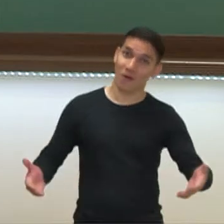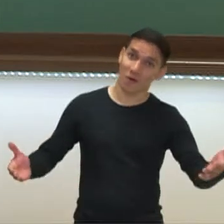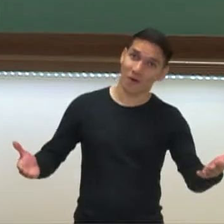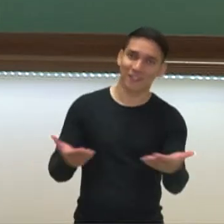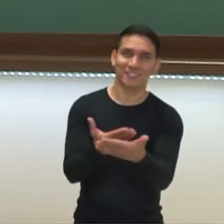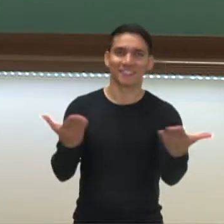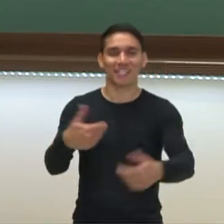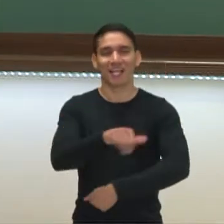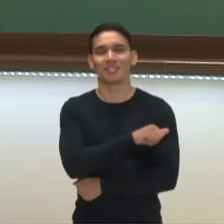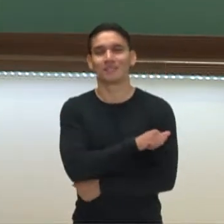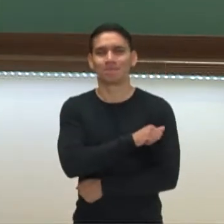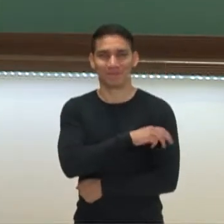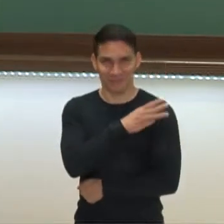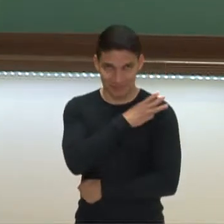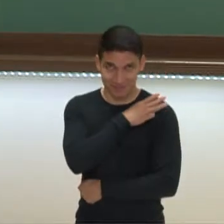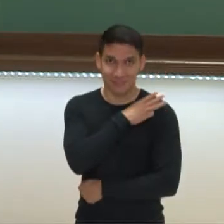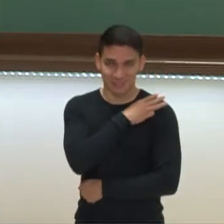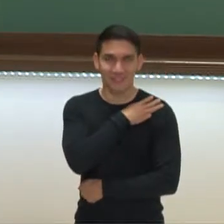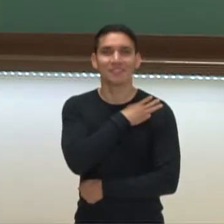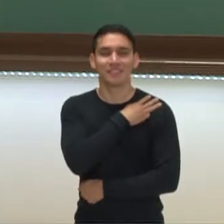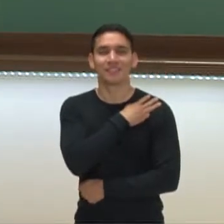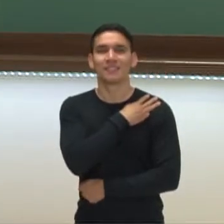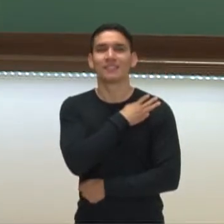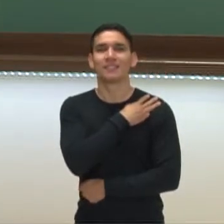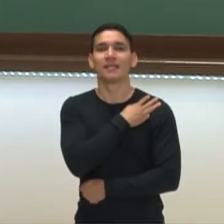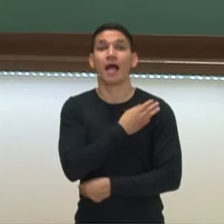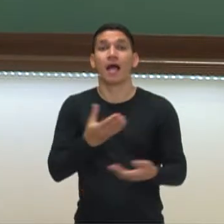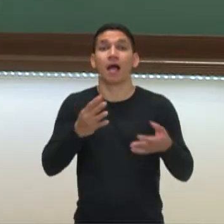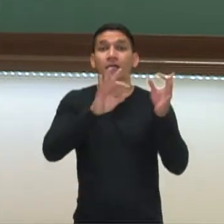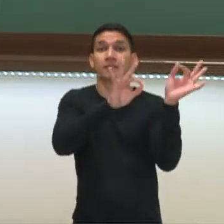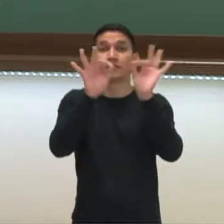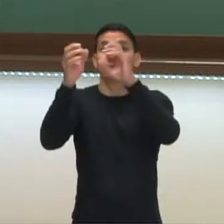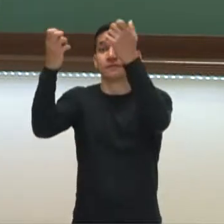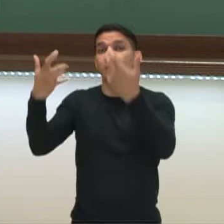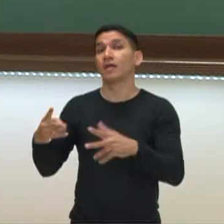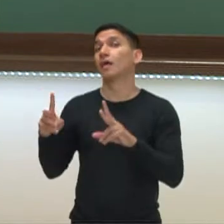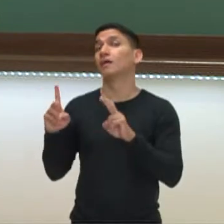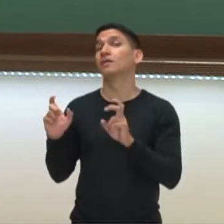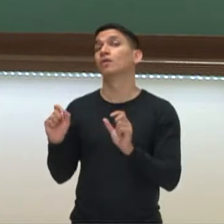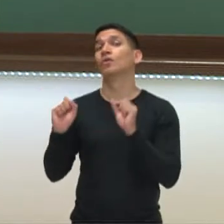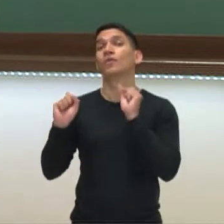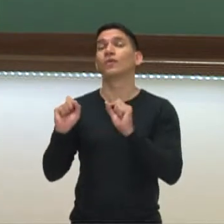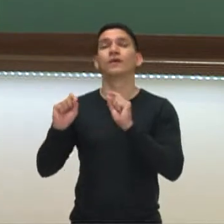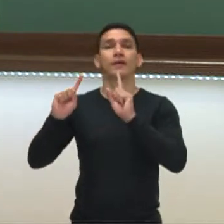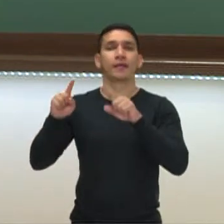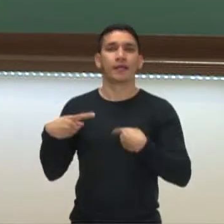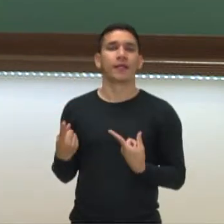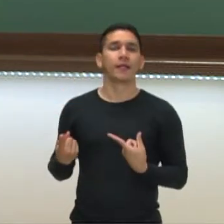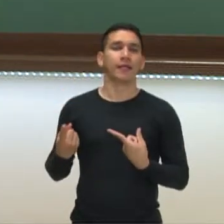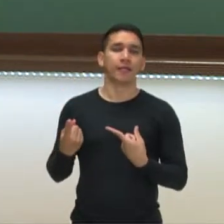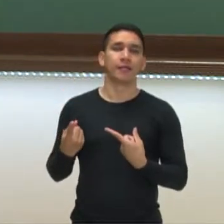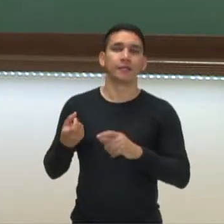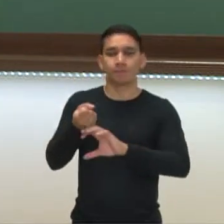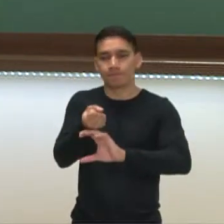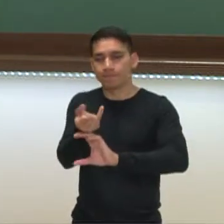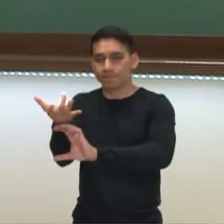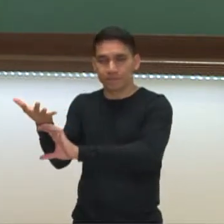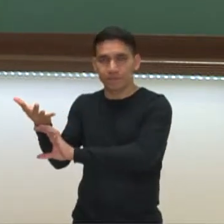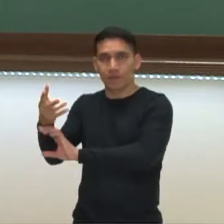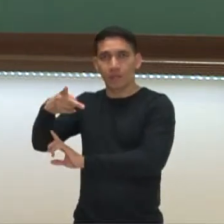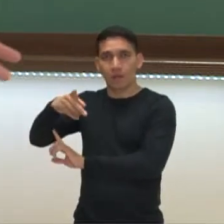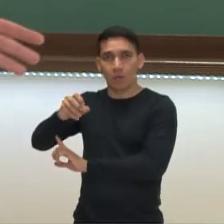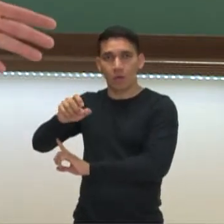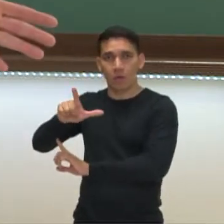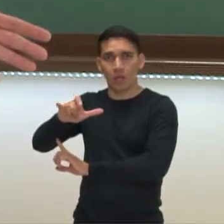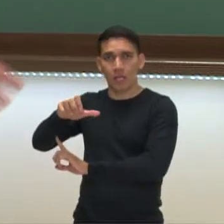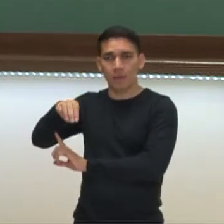Olá, estudantes da terceira série do ensino médio. Neste vídeo nós vamos falar sobre os polímeros.